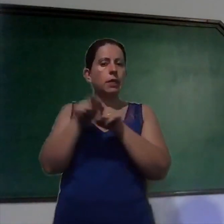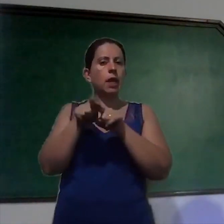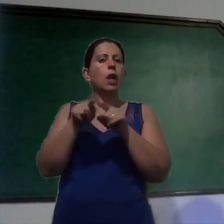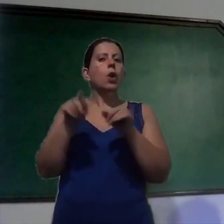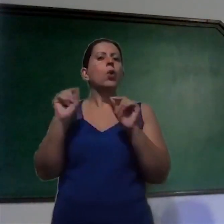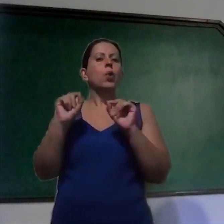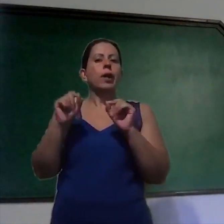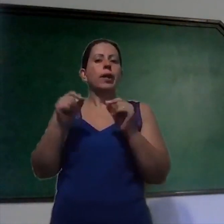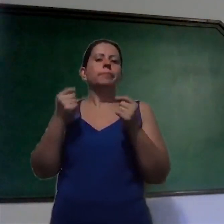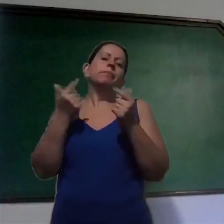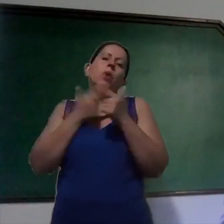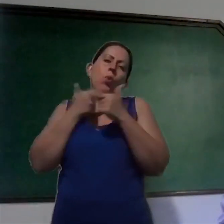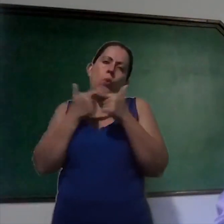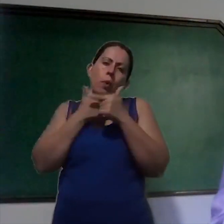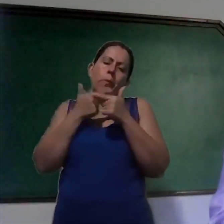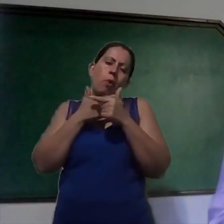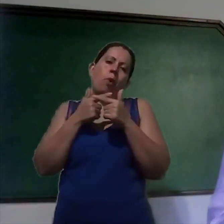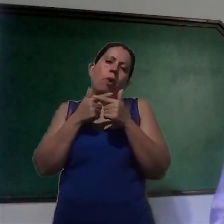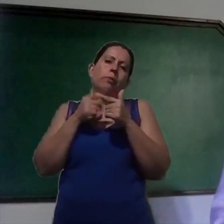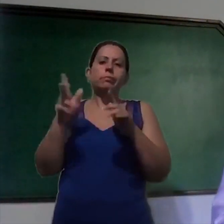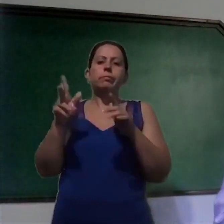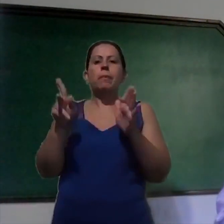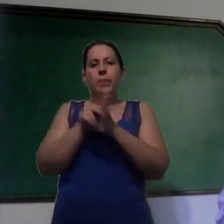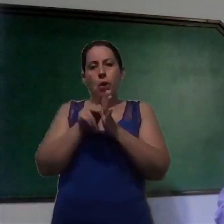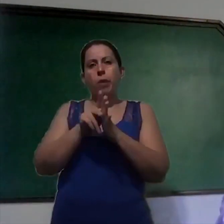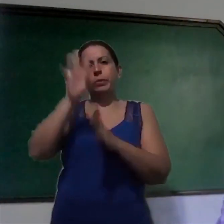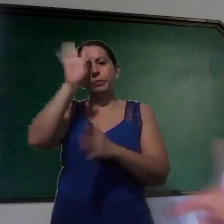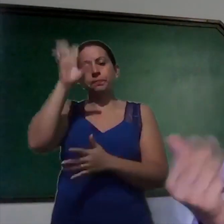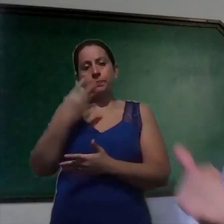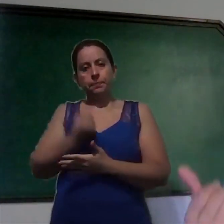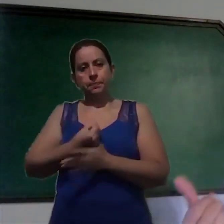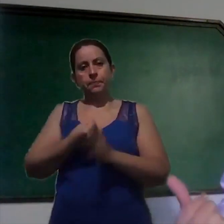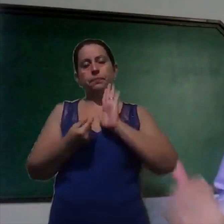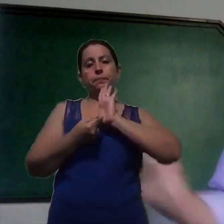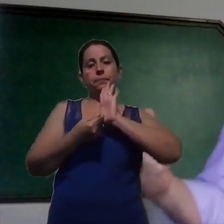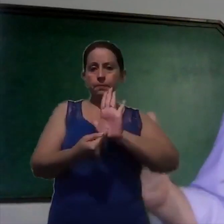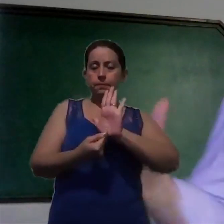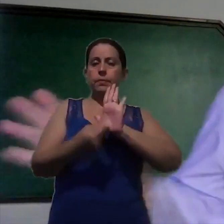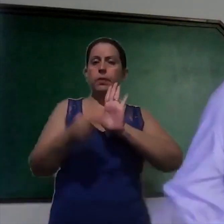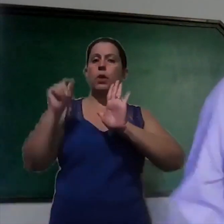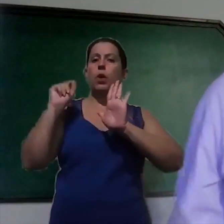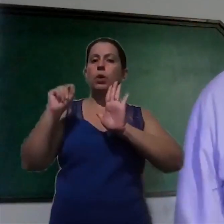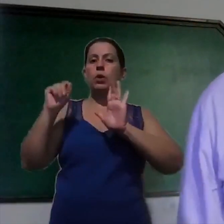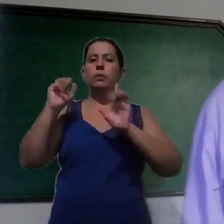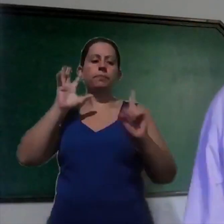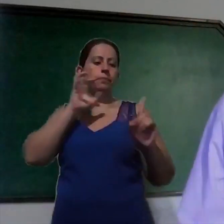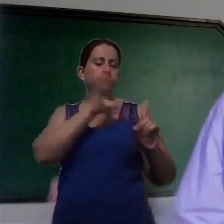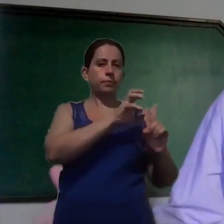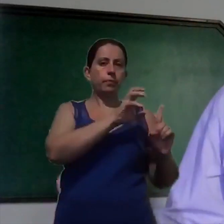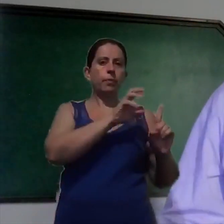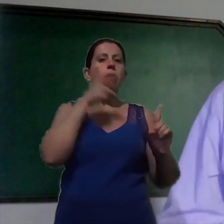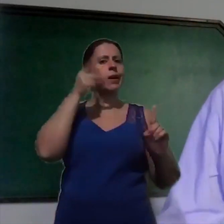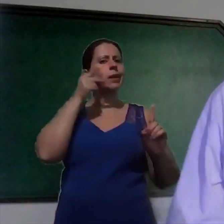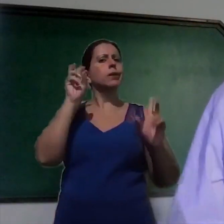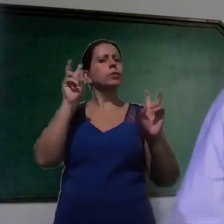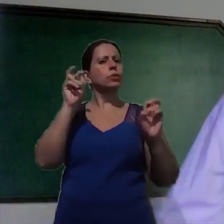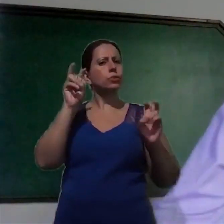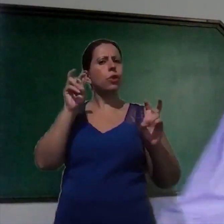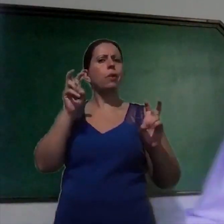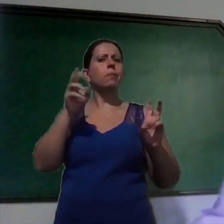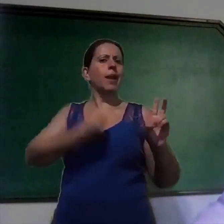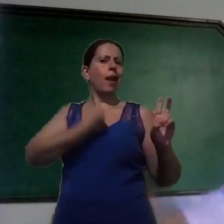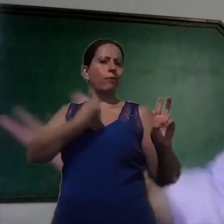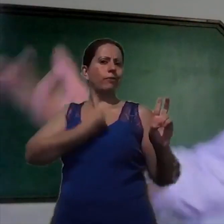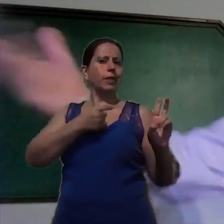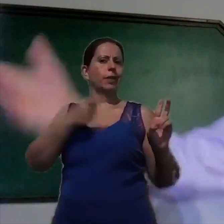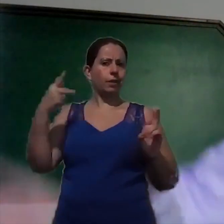do humor, é um humor inteligente de espiritismo que mostra um obsessor falando sobre a vida dele. Seria